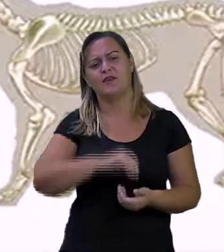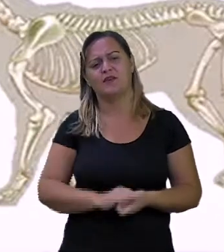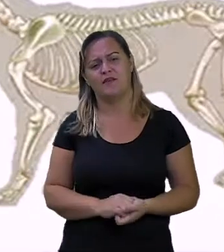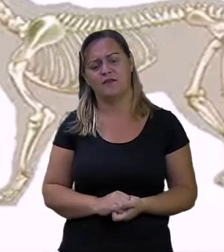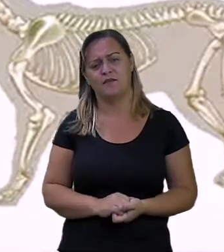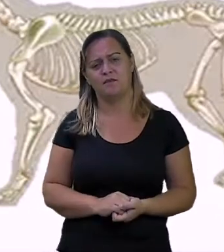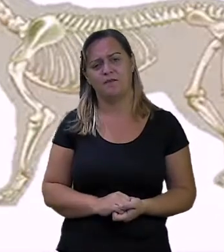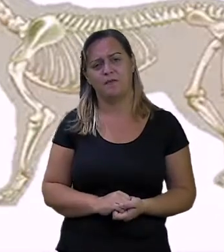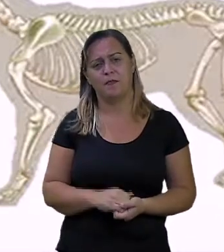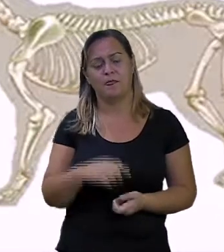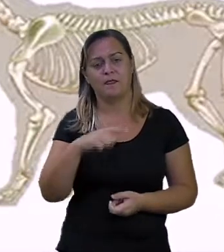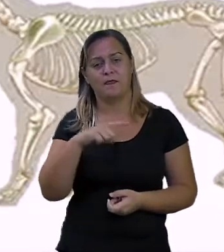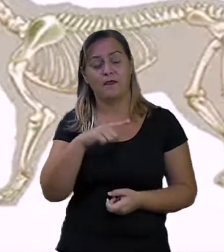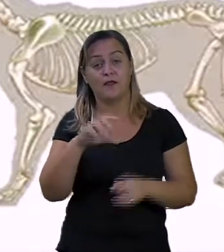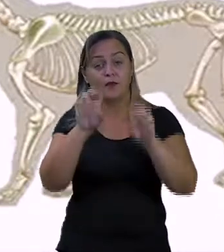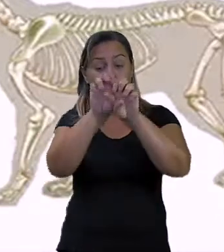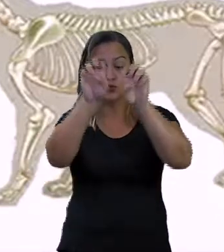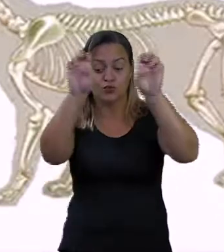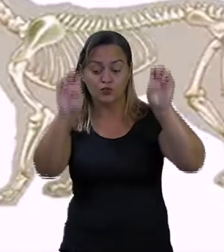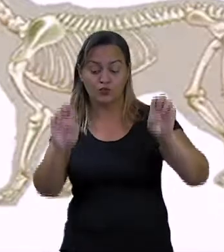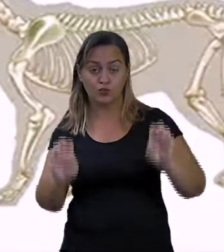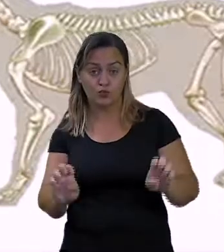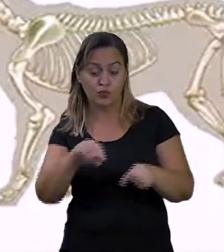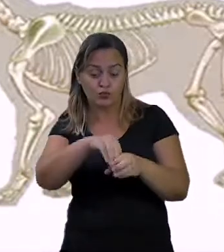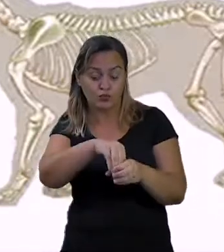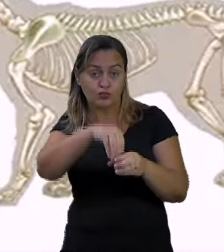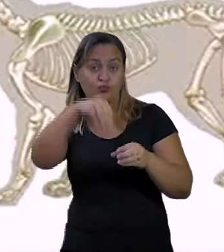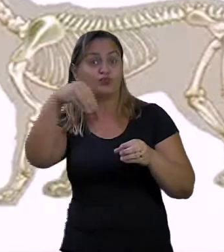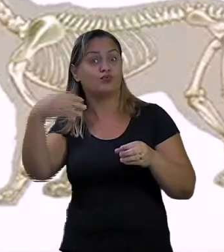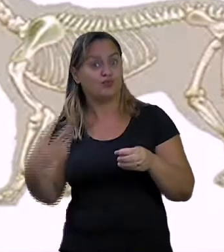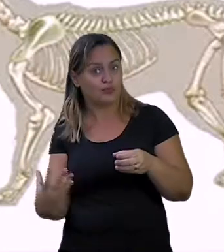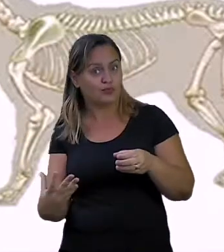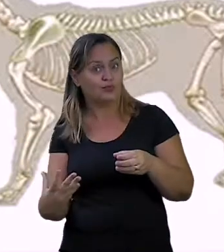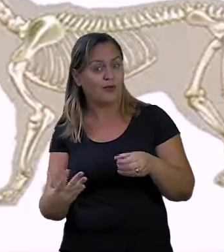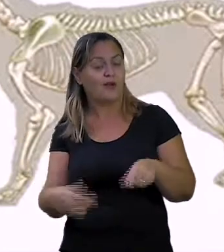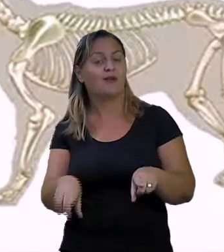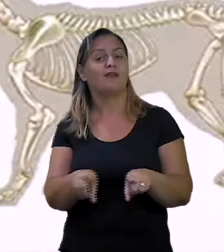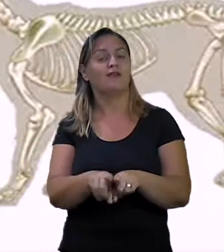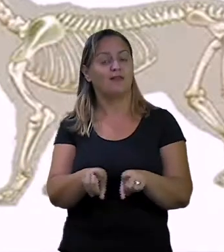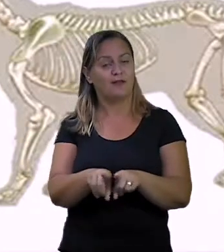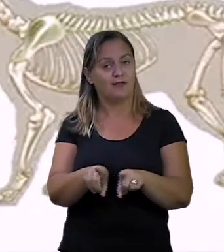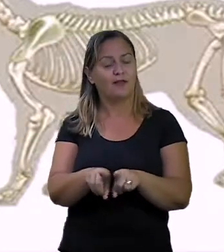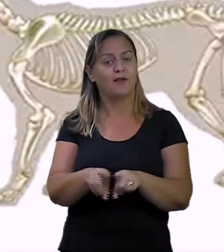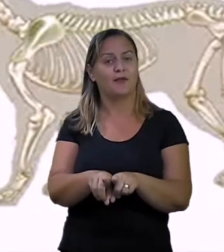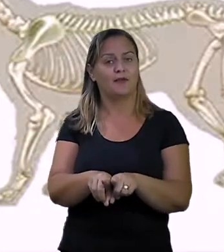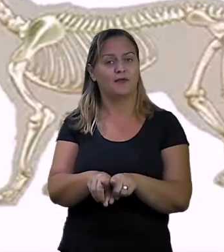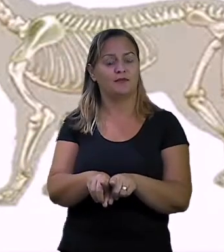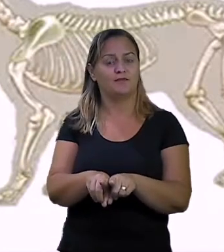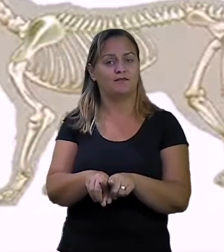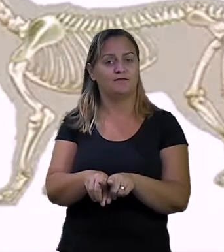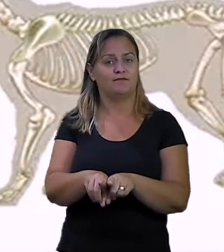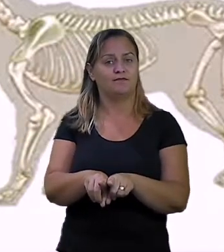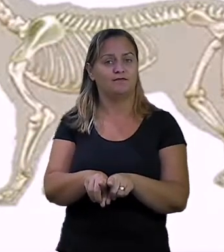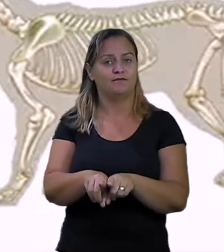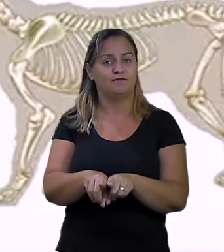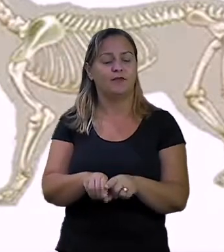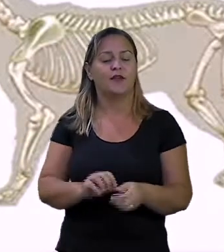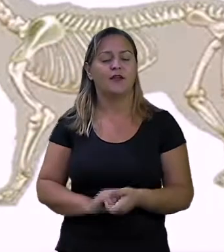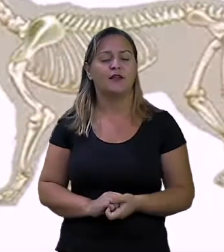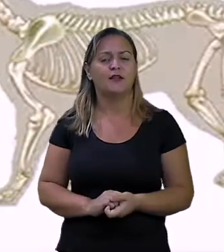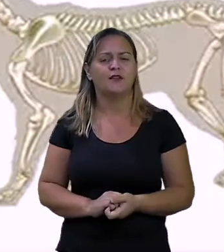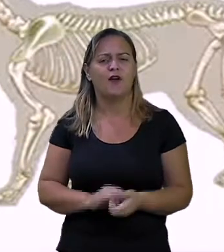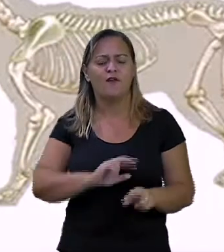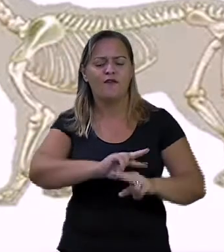uma estruturação externa. A joaninha, olha, tão pequenininha, mas ela tem um